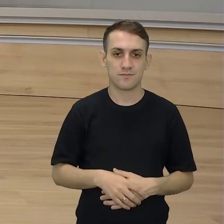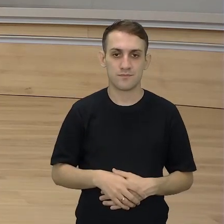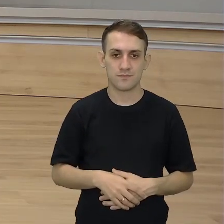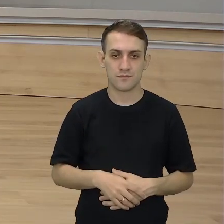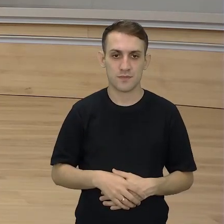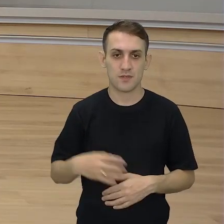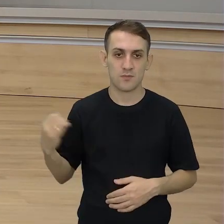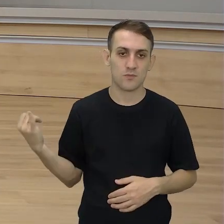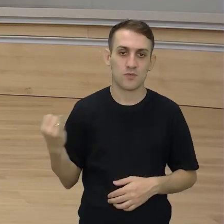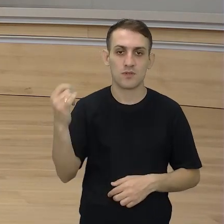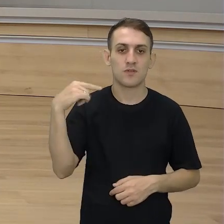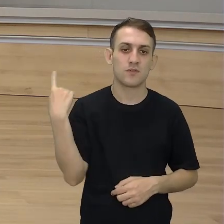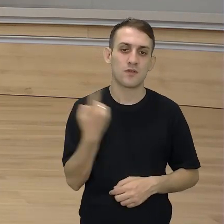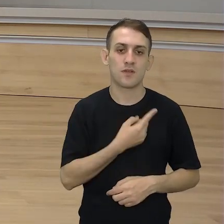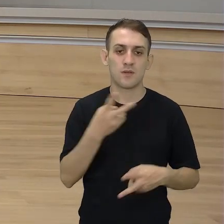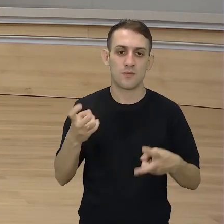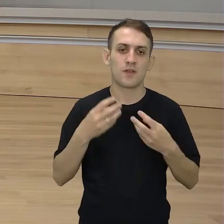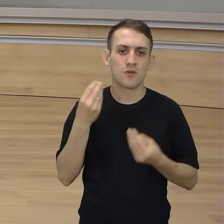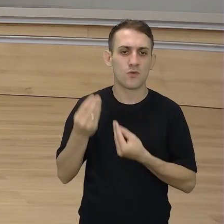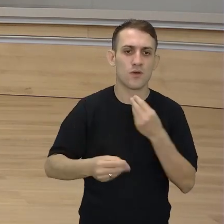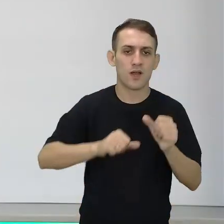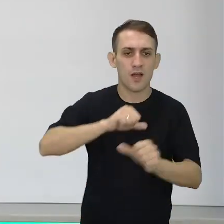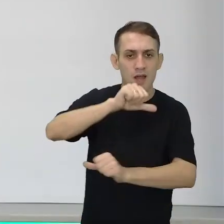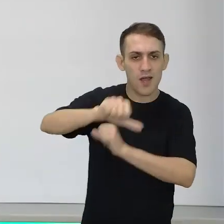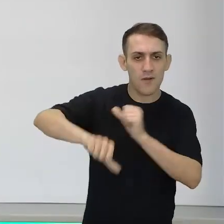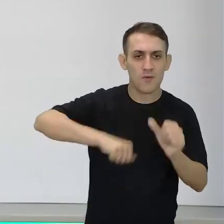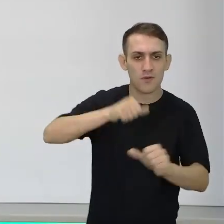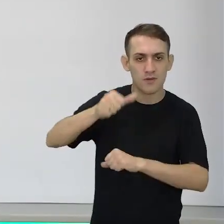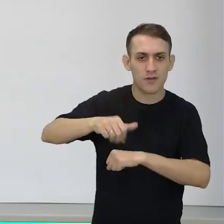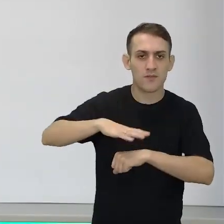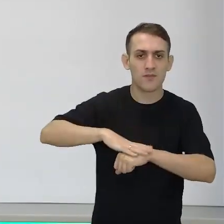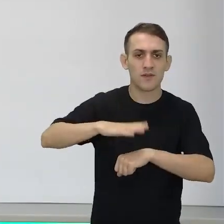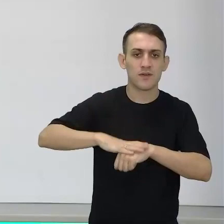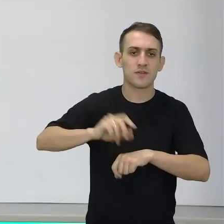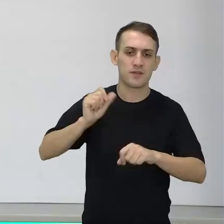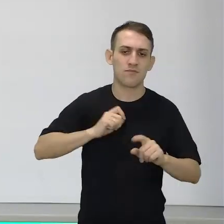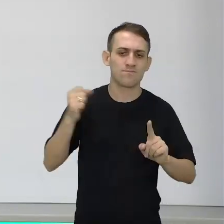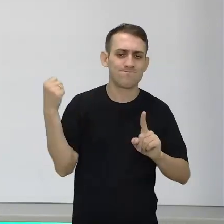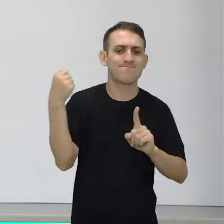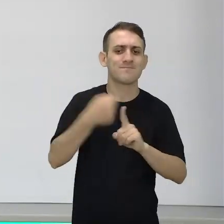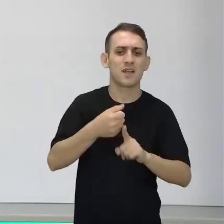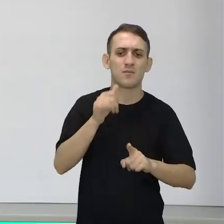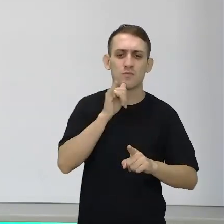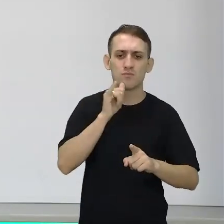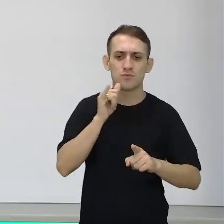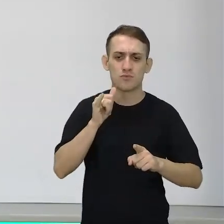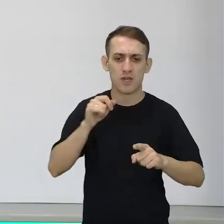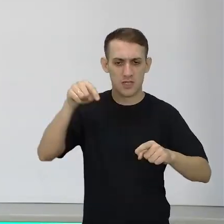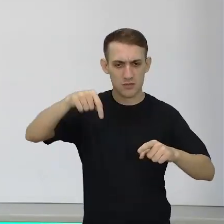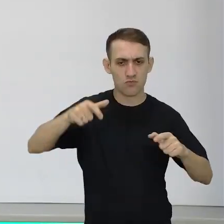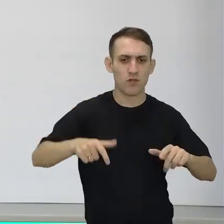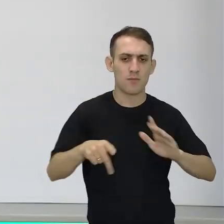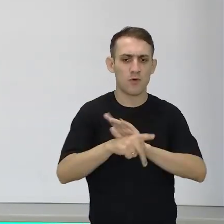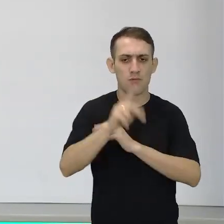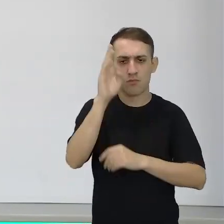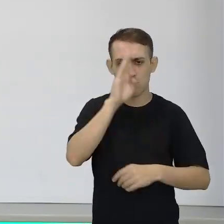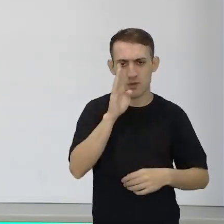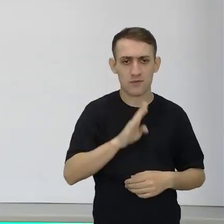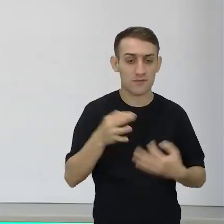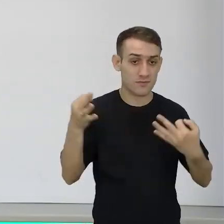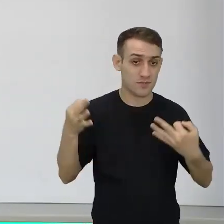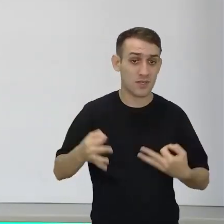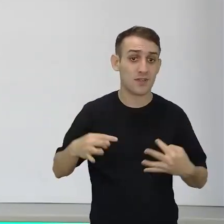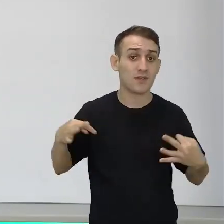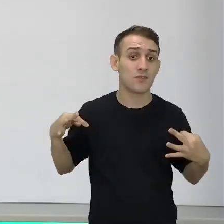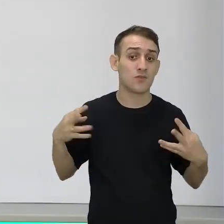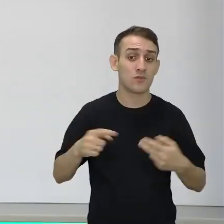É importante a gente perceber o quanto essas mudanças aí tiveram impactos aí no território brasileiro, não é verdade, pessoal? Então,